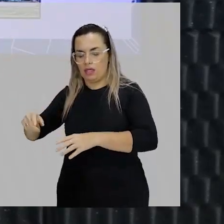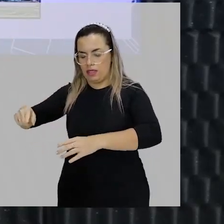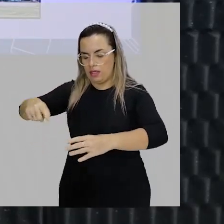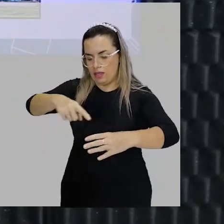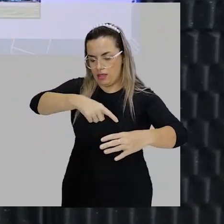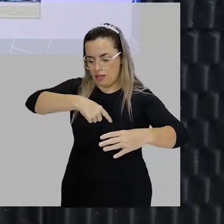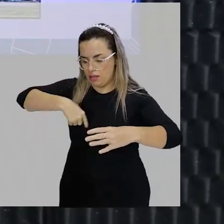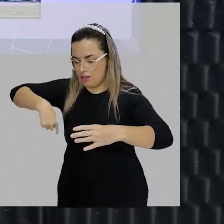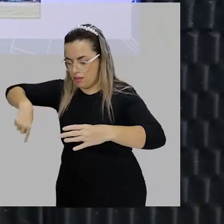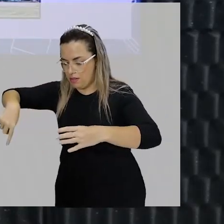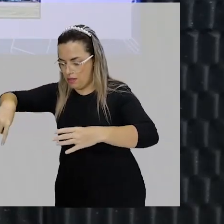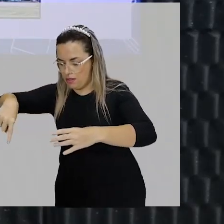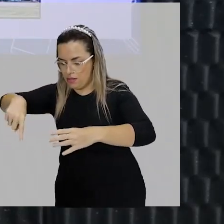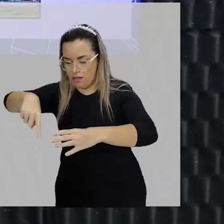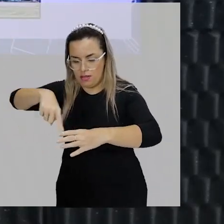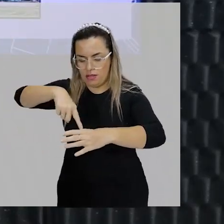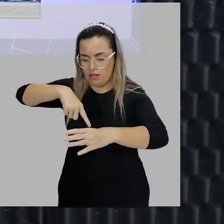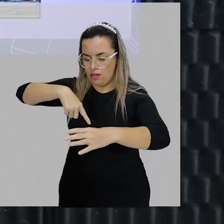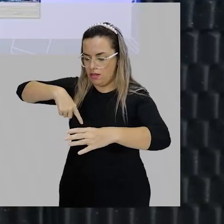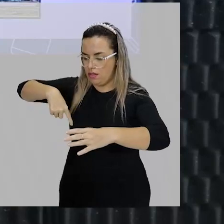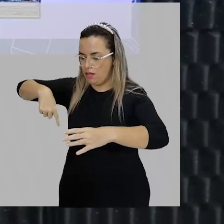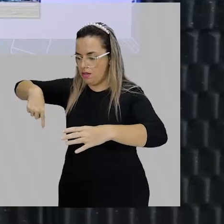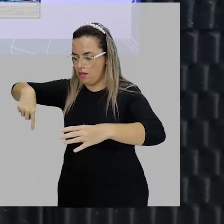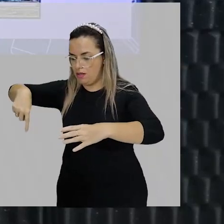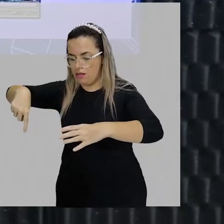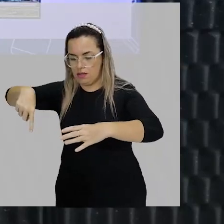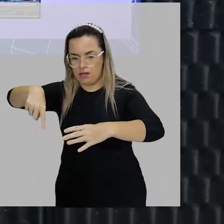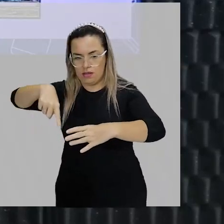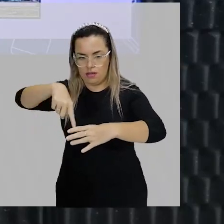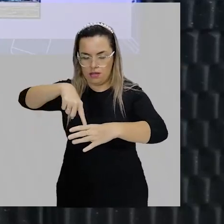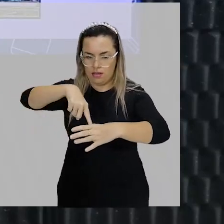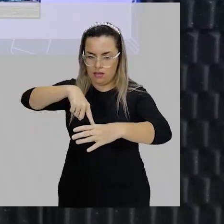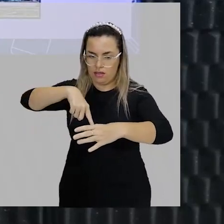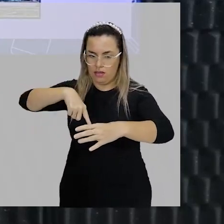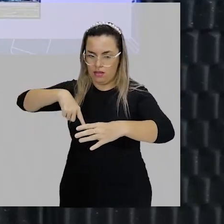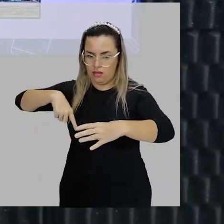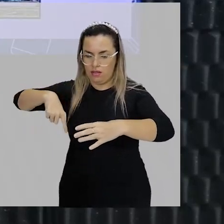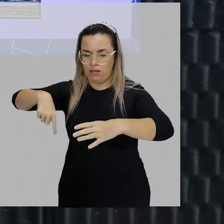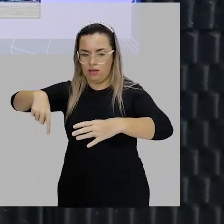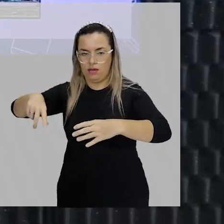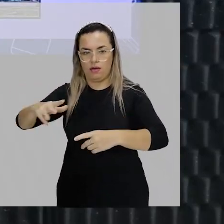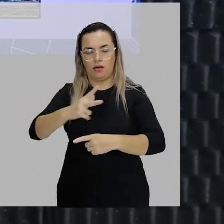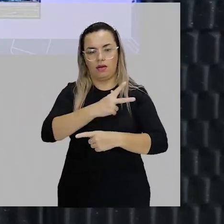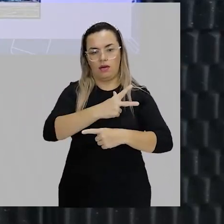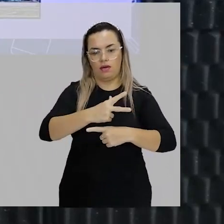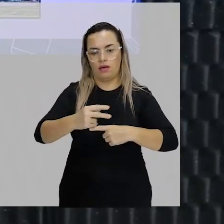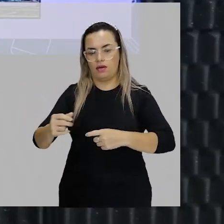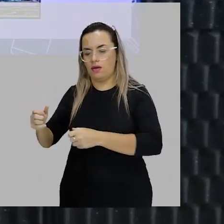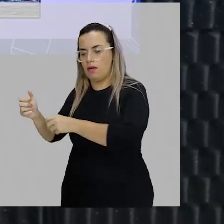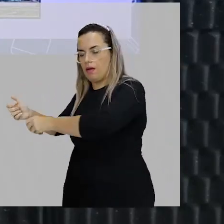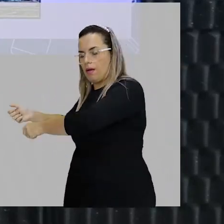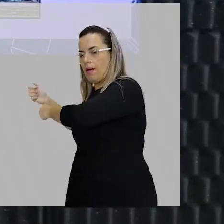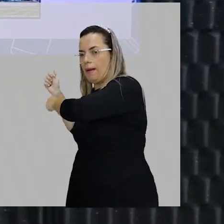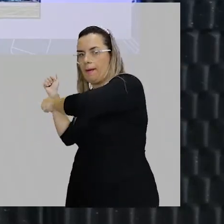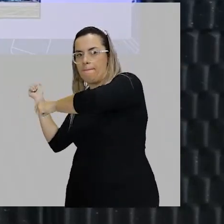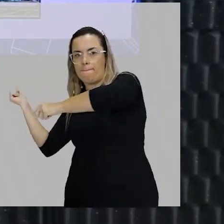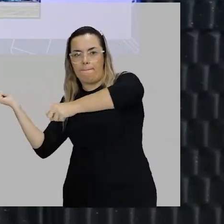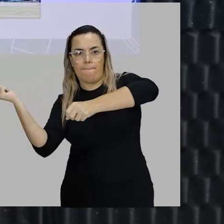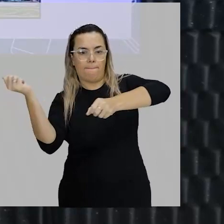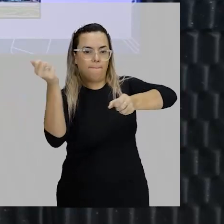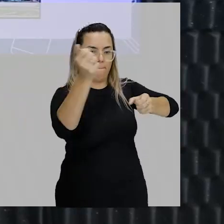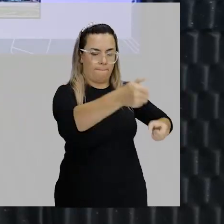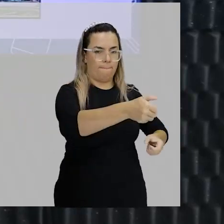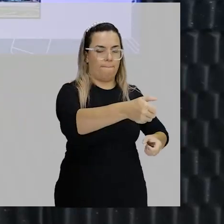grade, realiza alguns giros. Obviamente vai vencer também quem lançar esse martelo